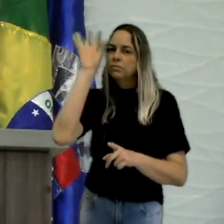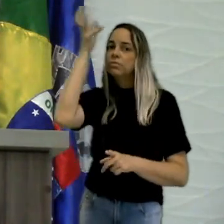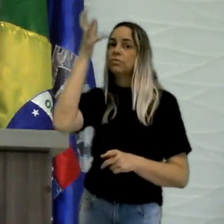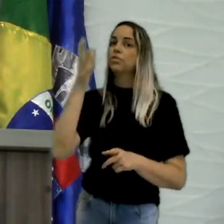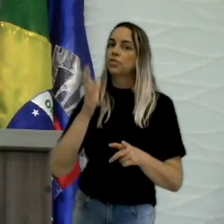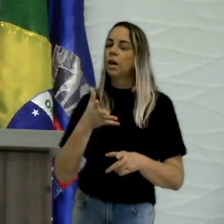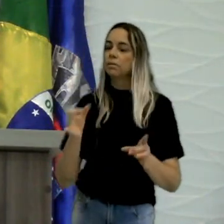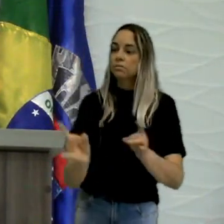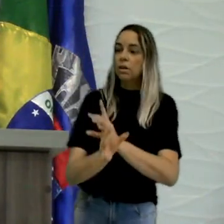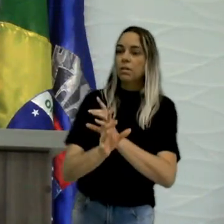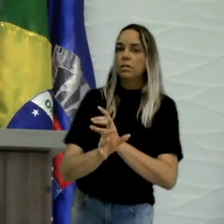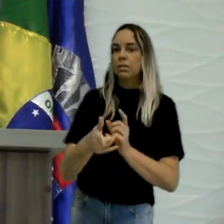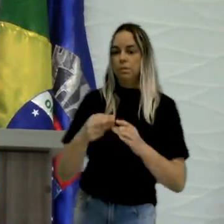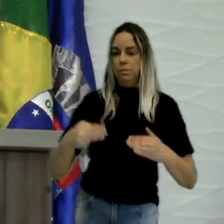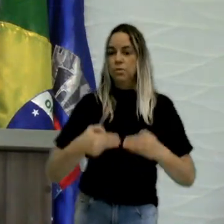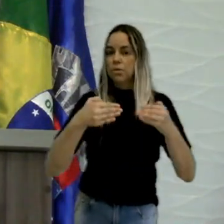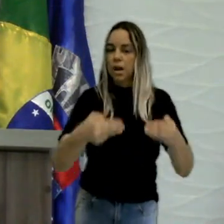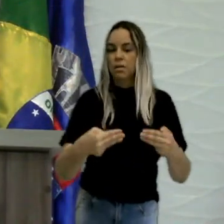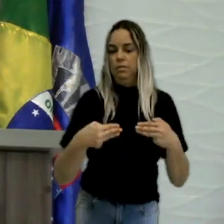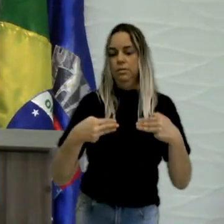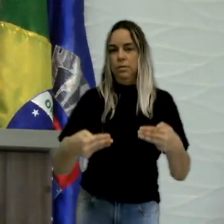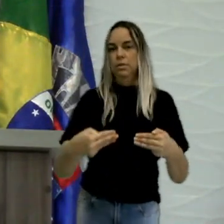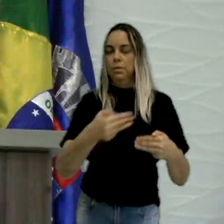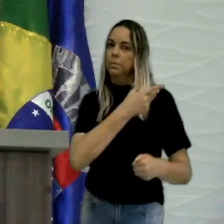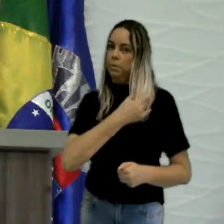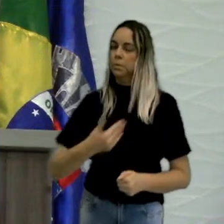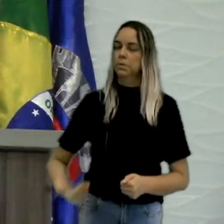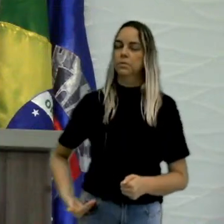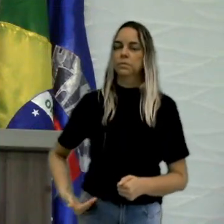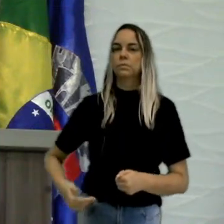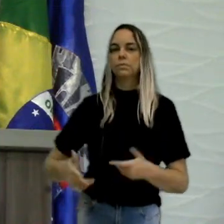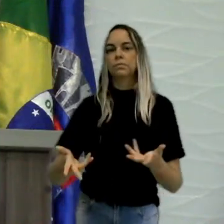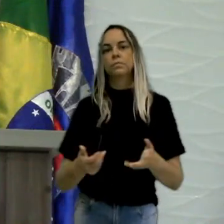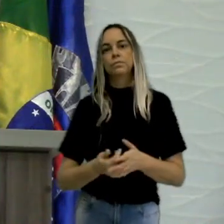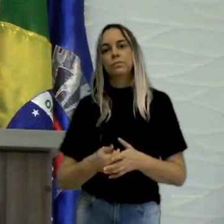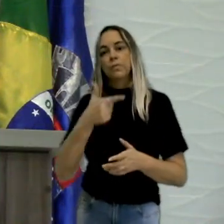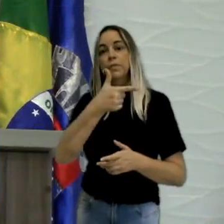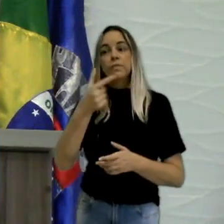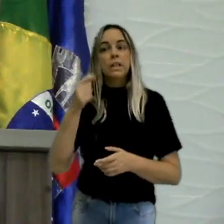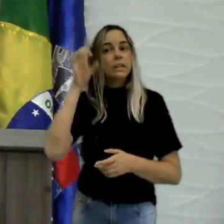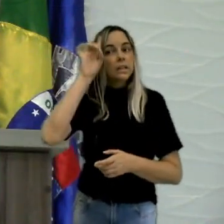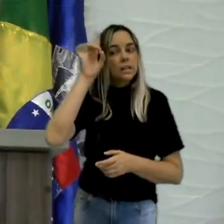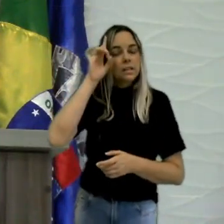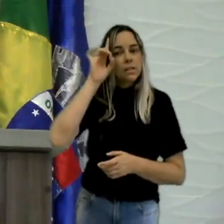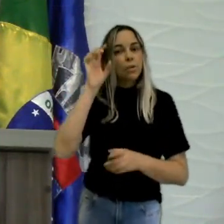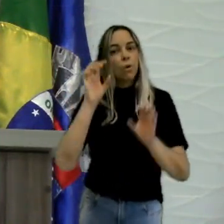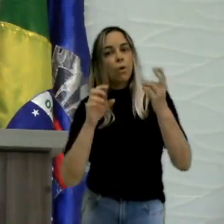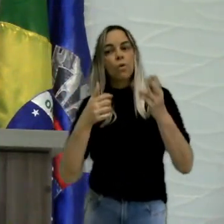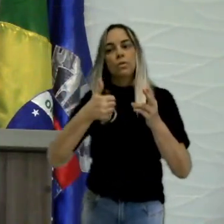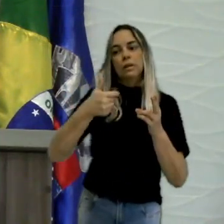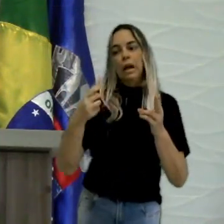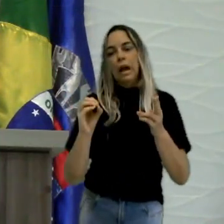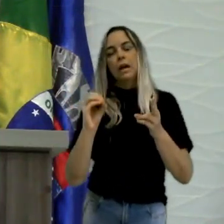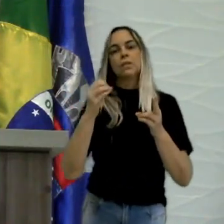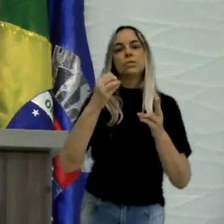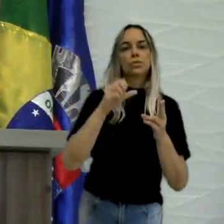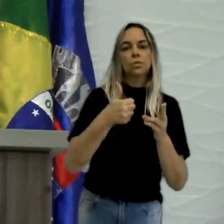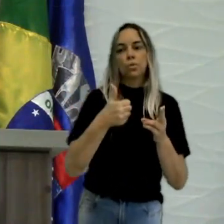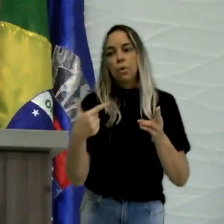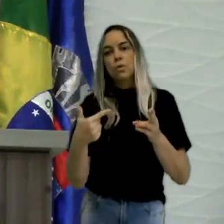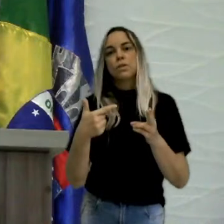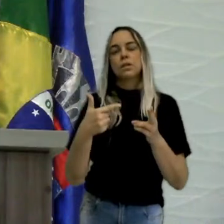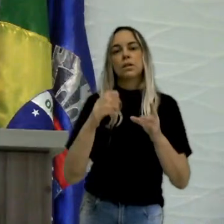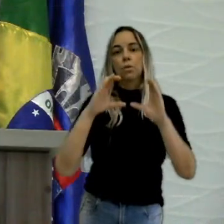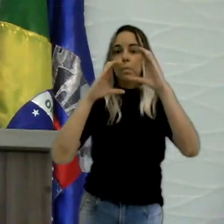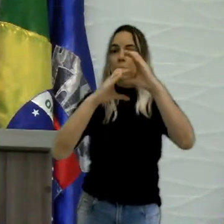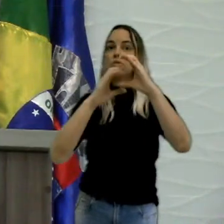colocamos todas as situações ao Ministério Público. E no máximo agora, não mais 20 dias, mas acho que 10 ou 12 dias, a Compesa estará entregando